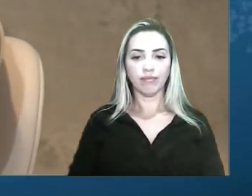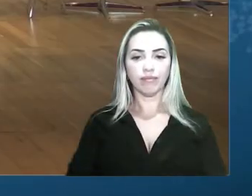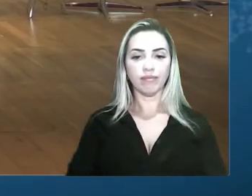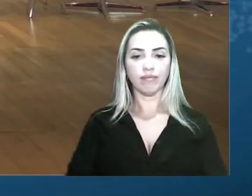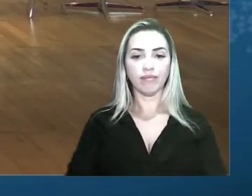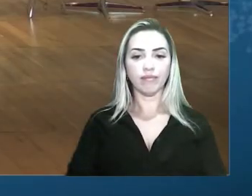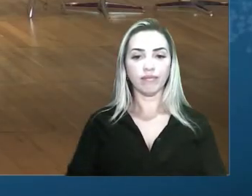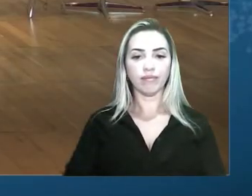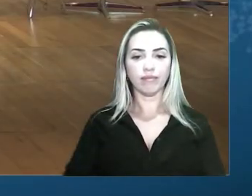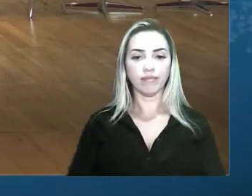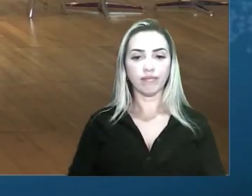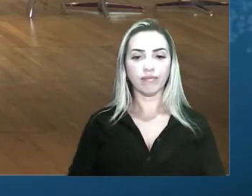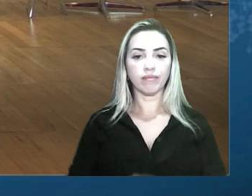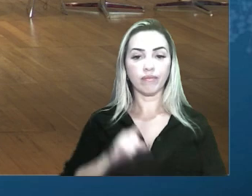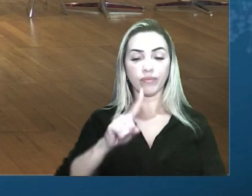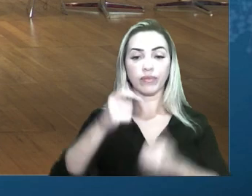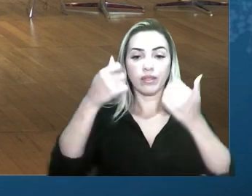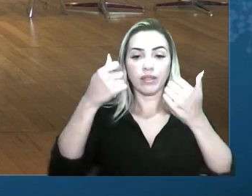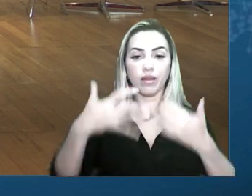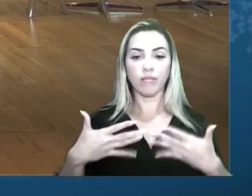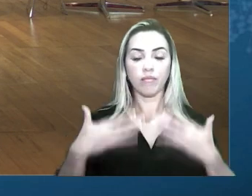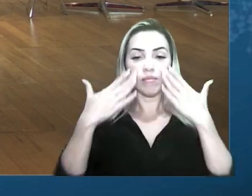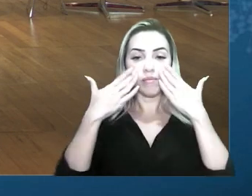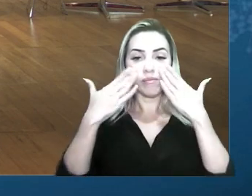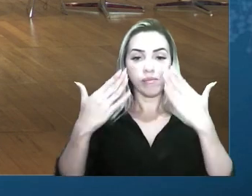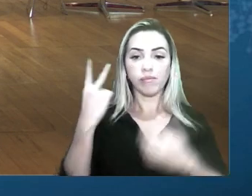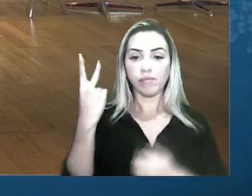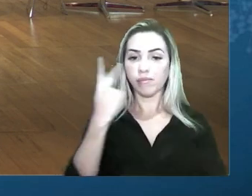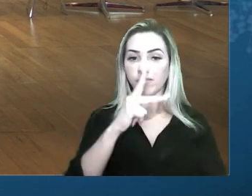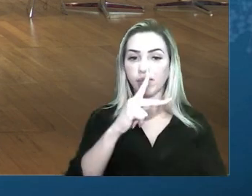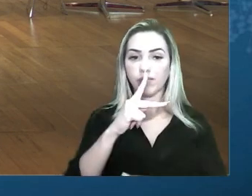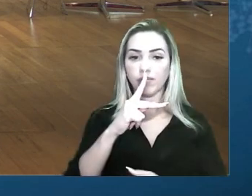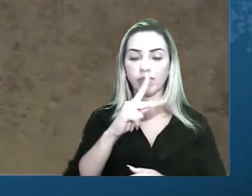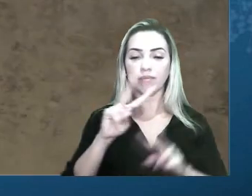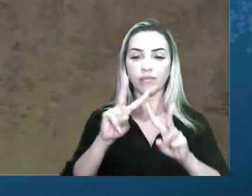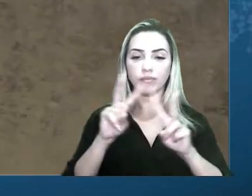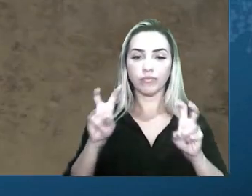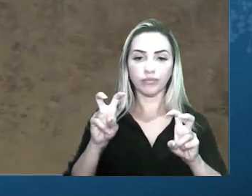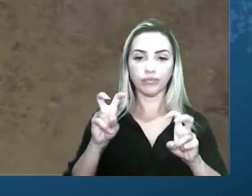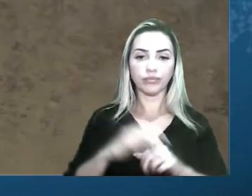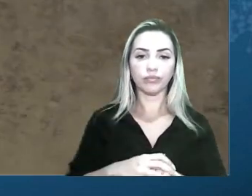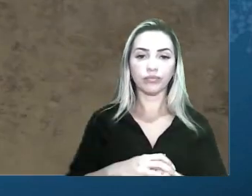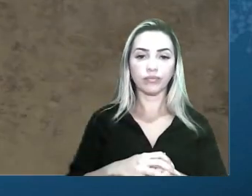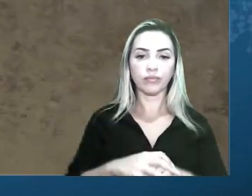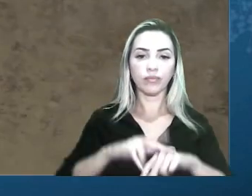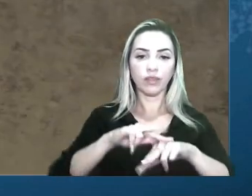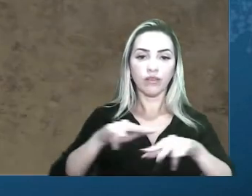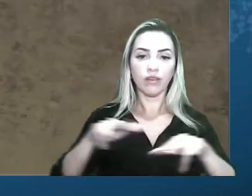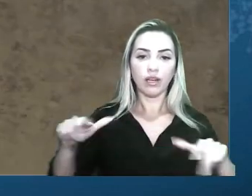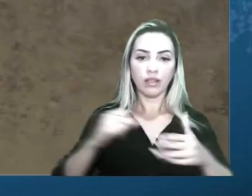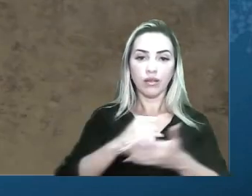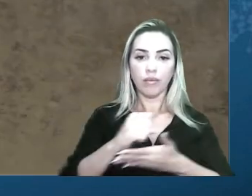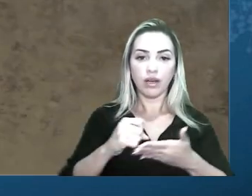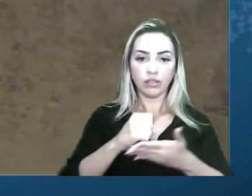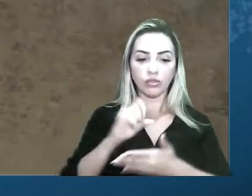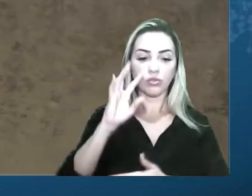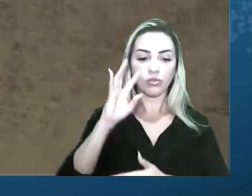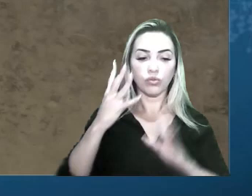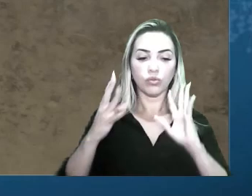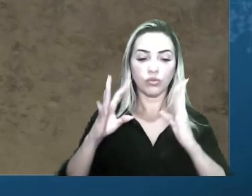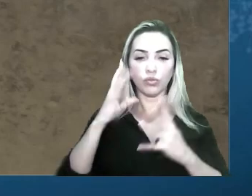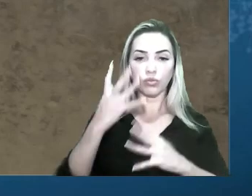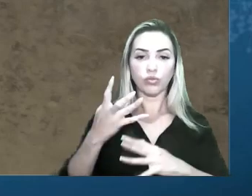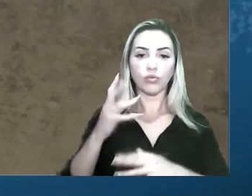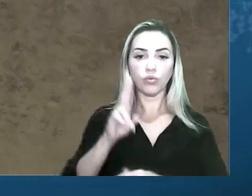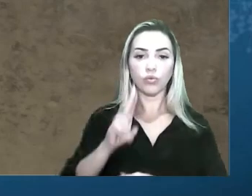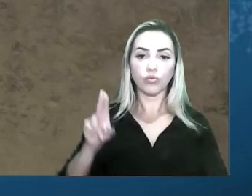Ele vai fazer a apresentação Lentiviral Vector-Based Solutions to Treat